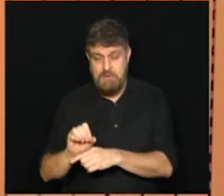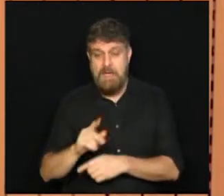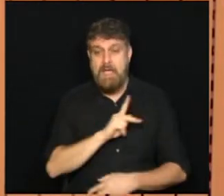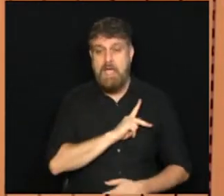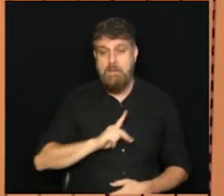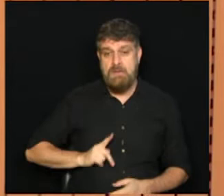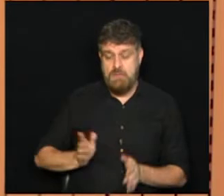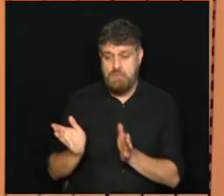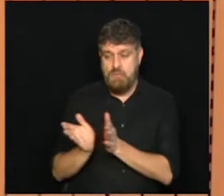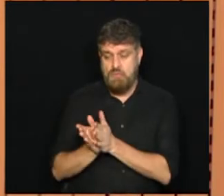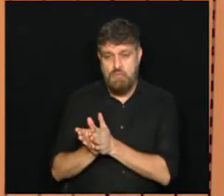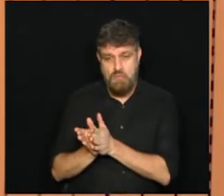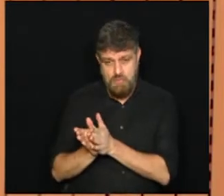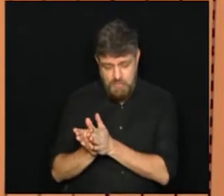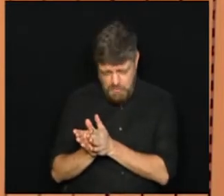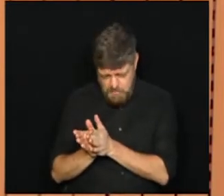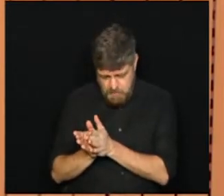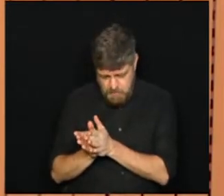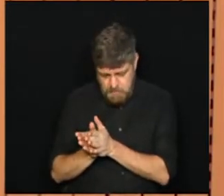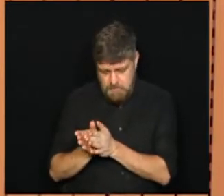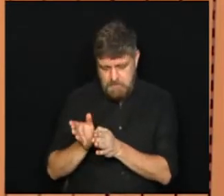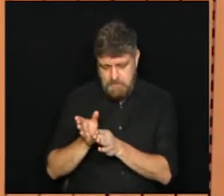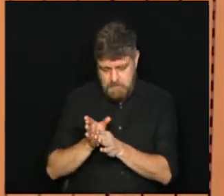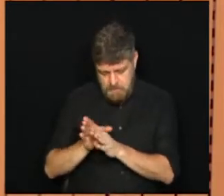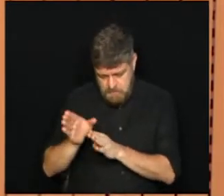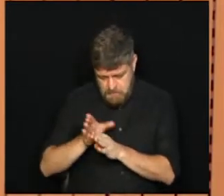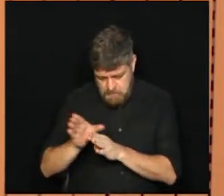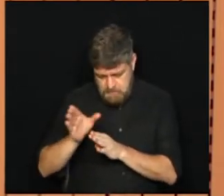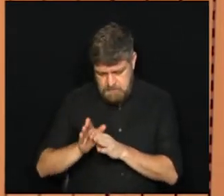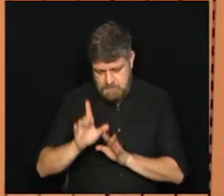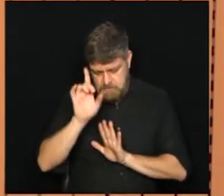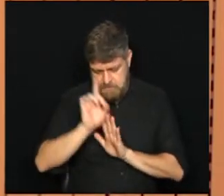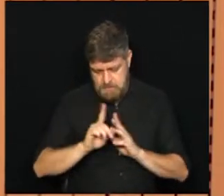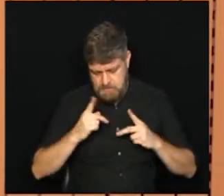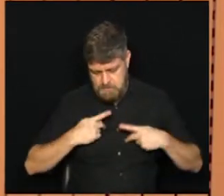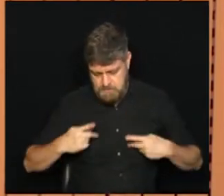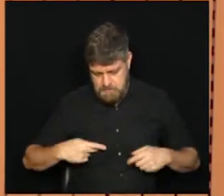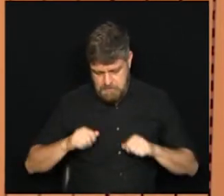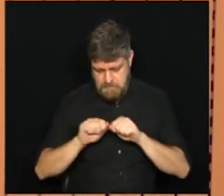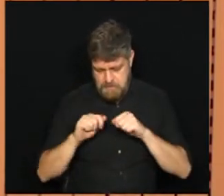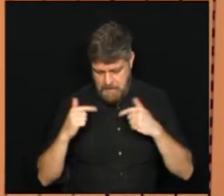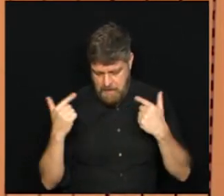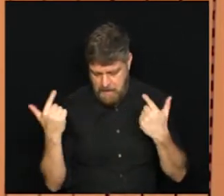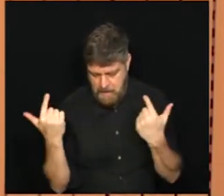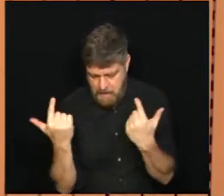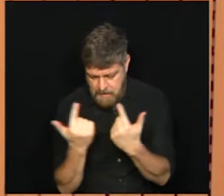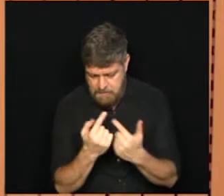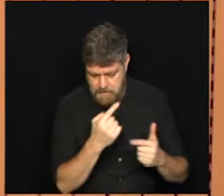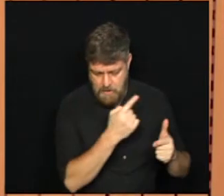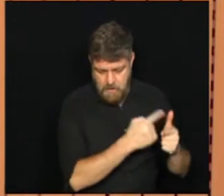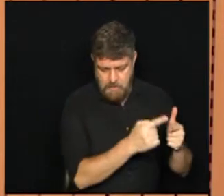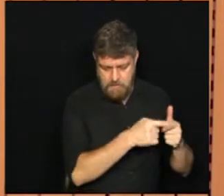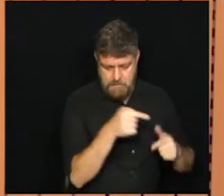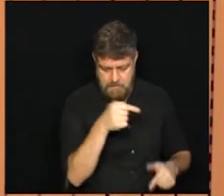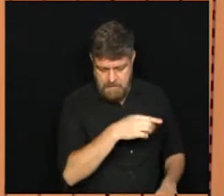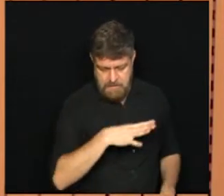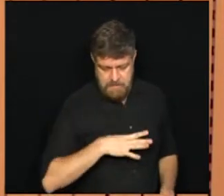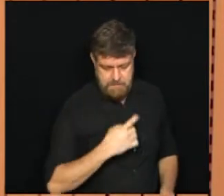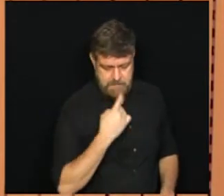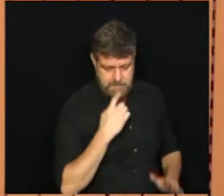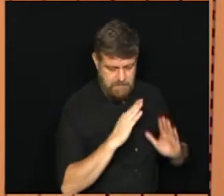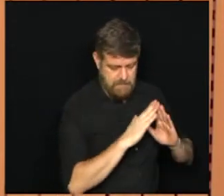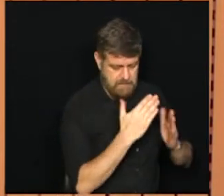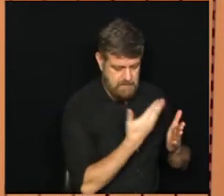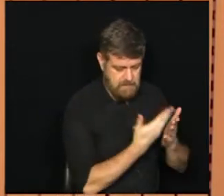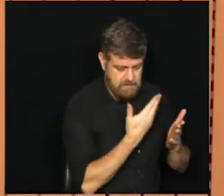Humanos da LESP. Como o caso aconteceu em Campinas, mas aconteceu numa escola estadual, é fundamental